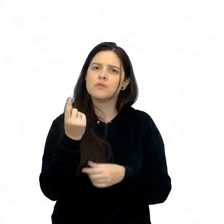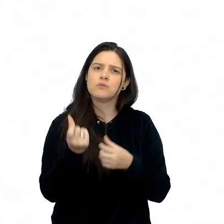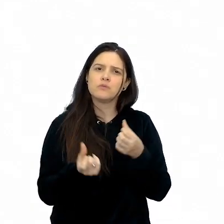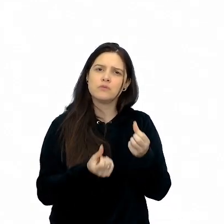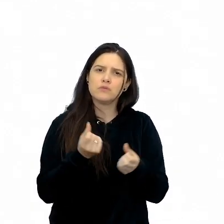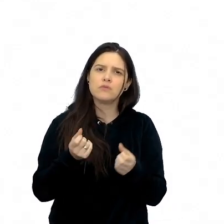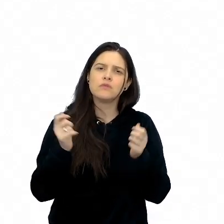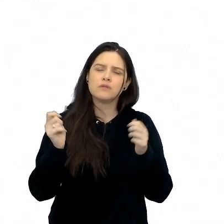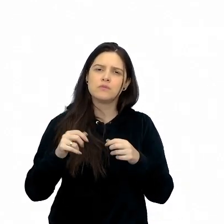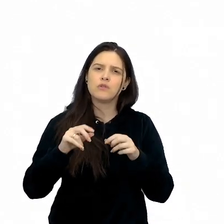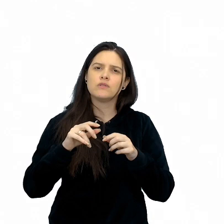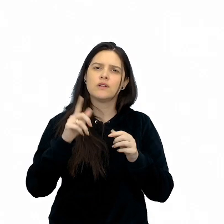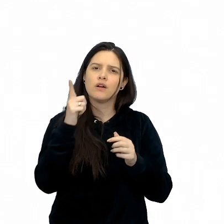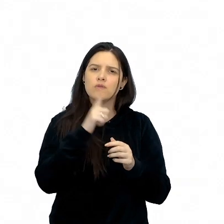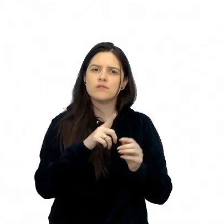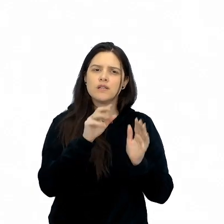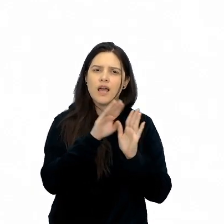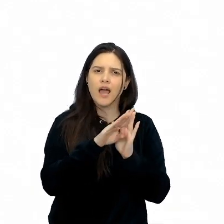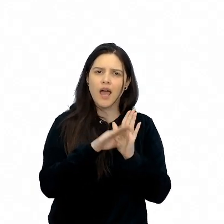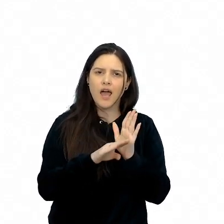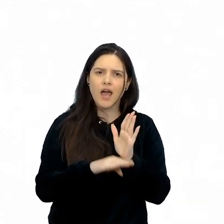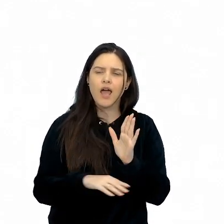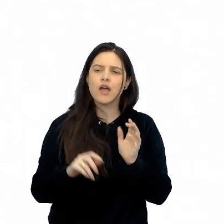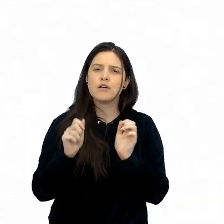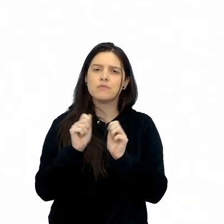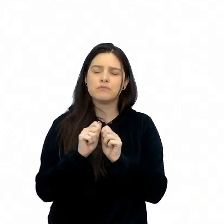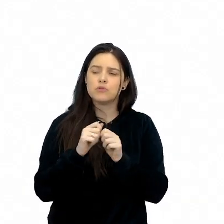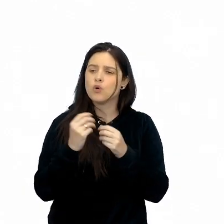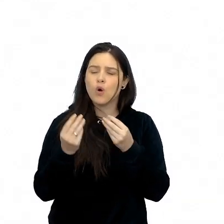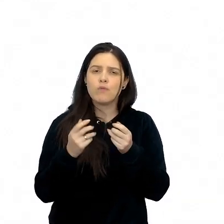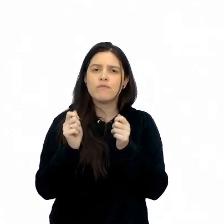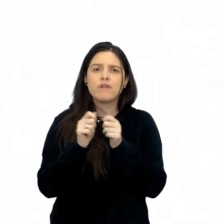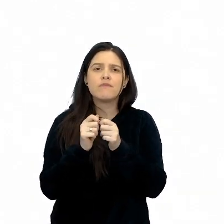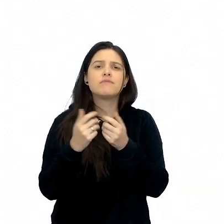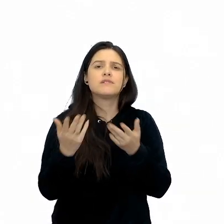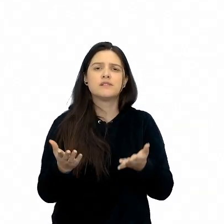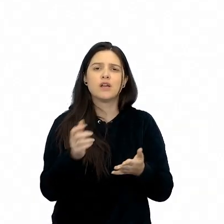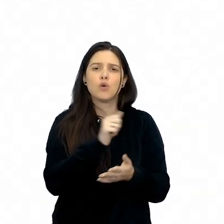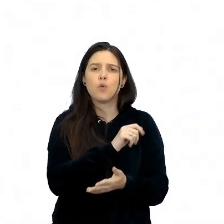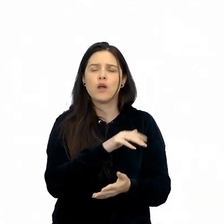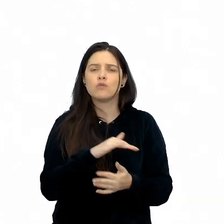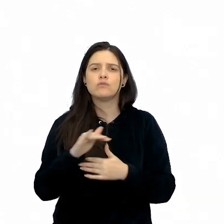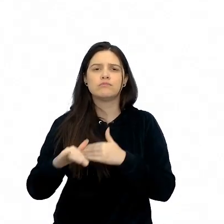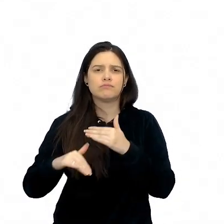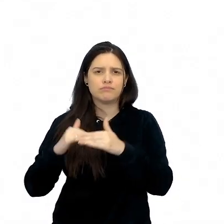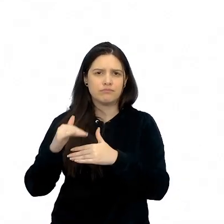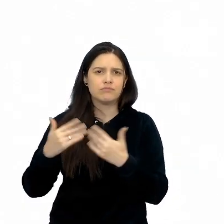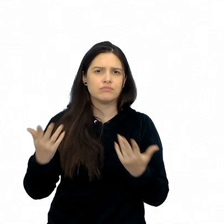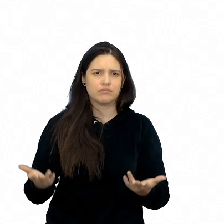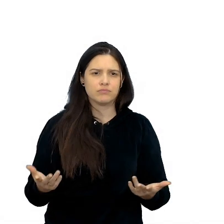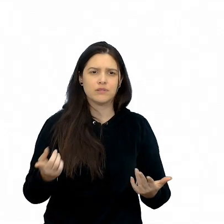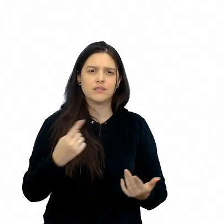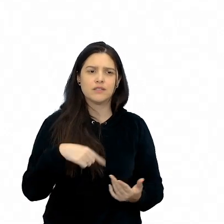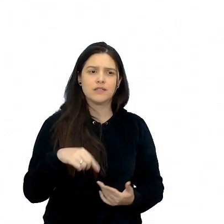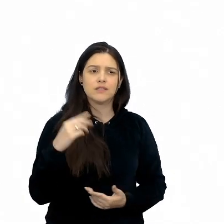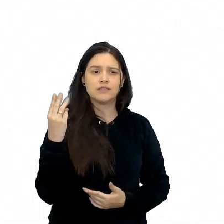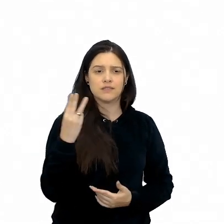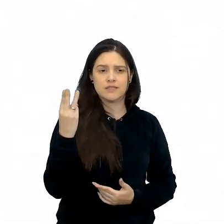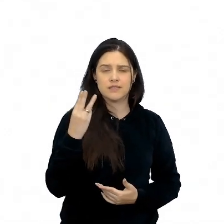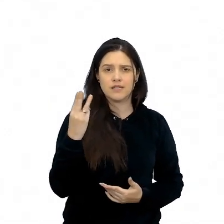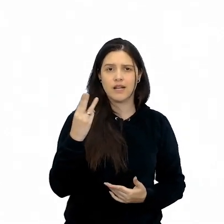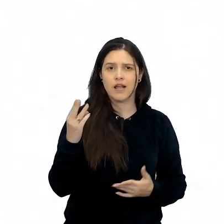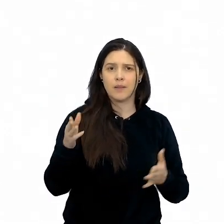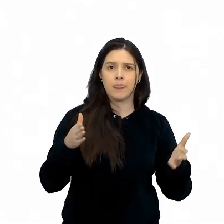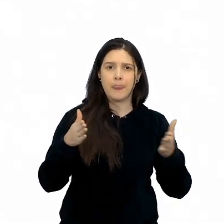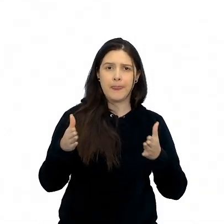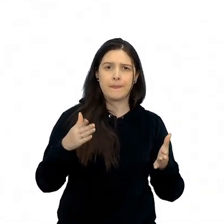ajudar ele a caminhar. Então, o que eu tenho que fazer? Como que a gente vai fazer com que esse aluno progrida nos seus estudos? Na outra aula que nós